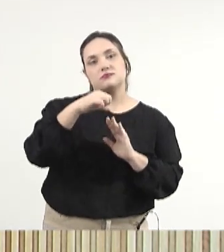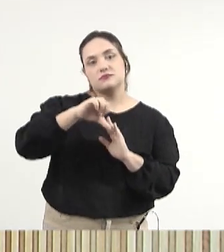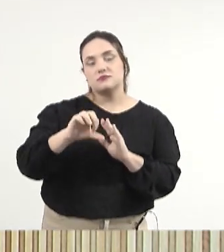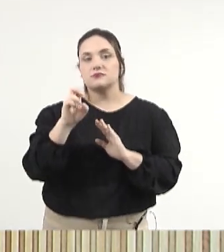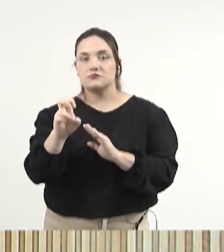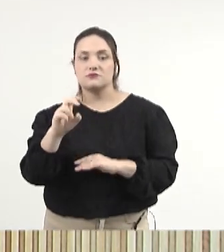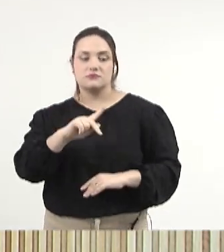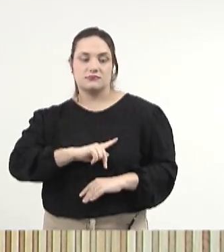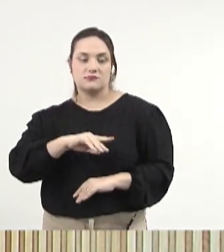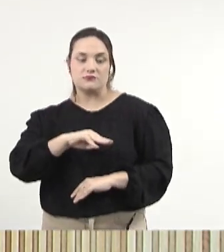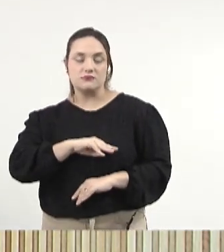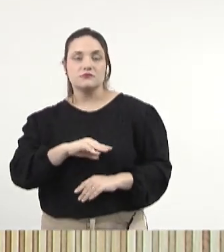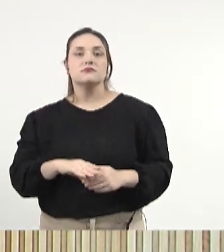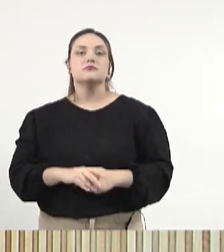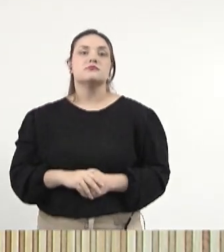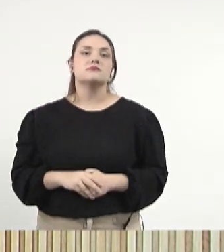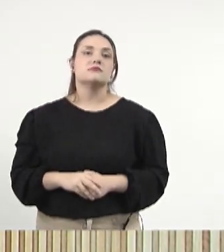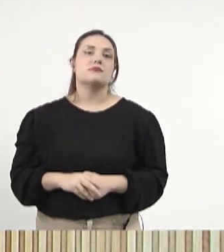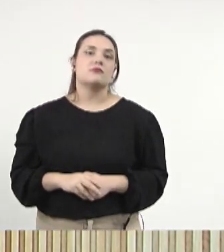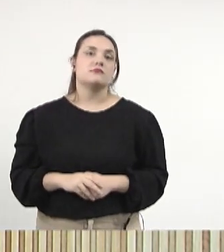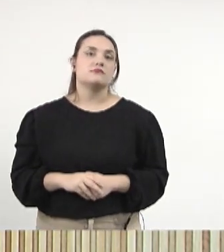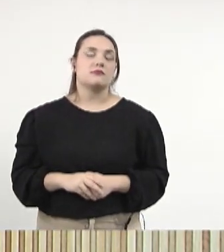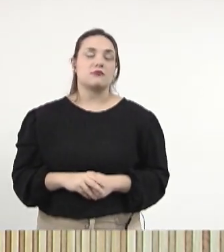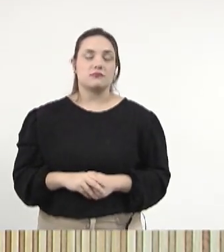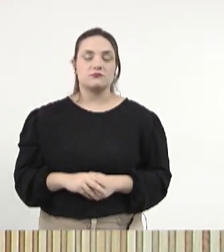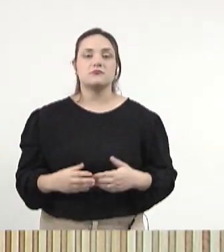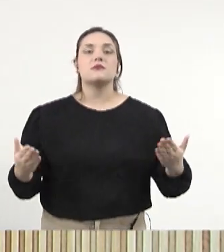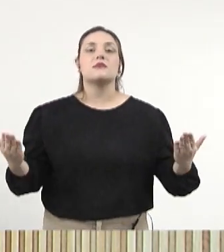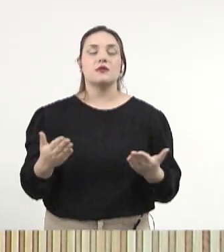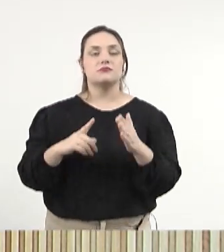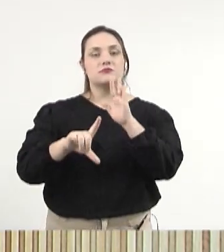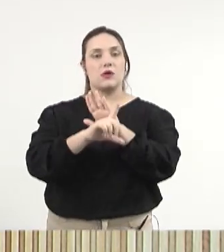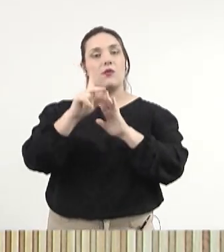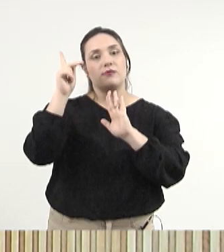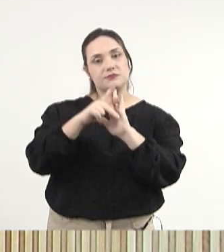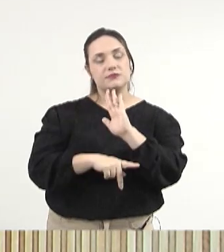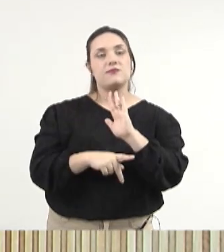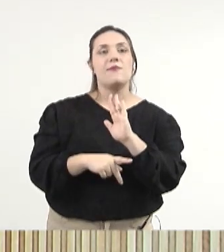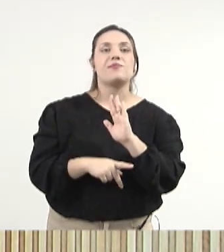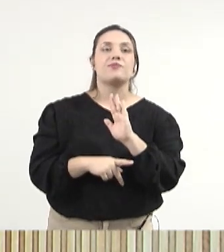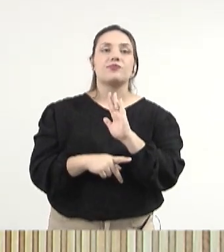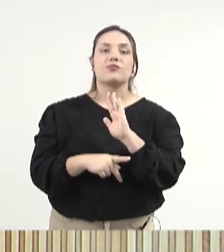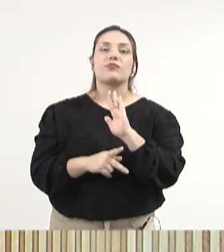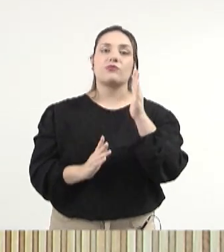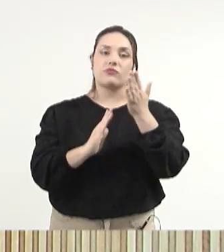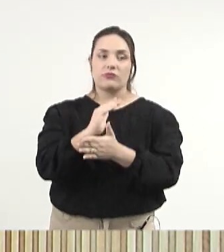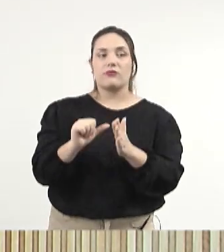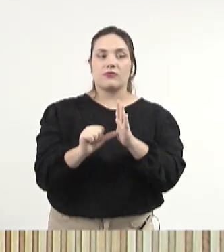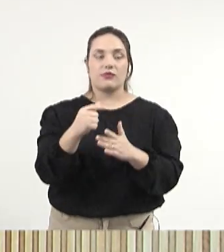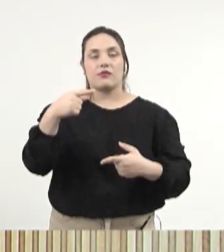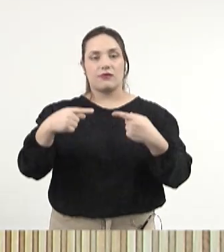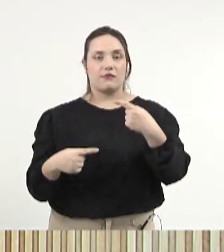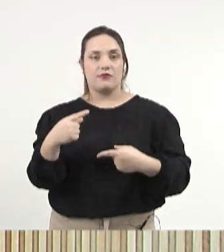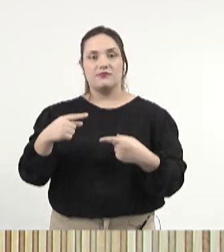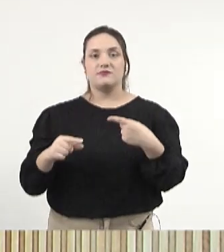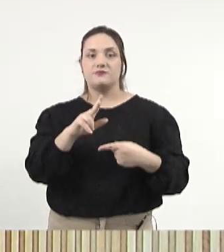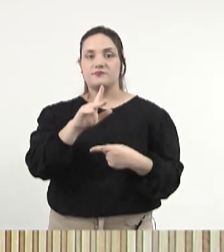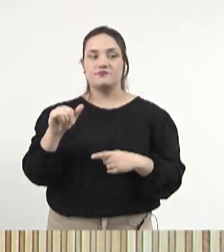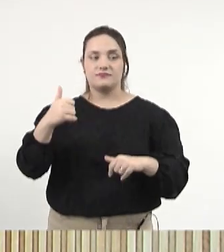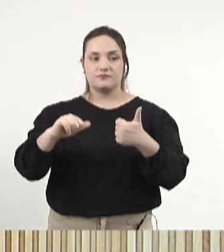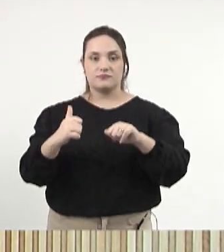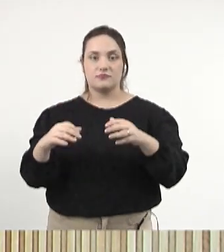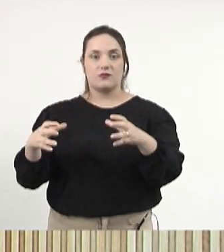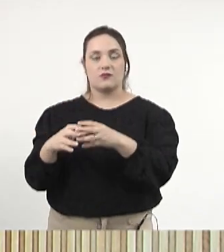10.695 militares. E projeto de lei, por meio desse projeto de lei complementar, agora aprovado em primeira discussão, vai para análise